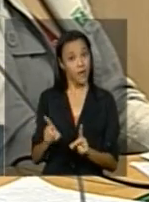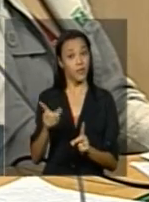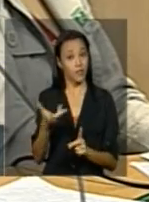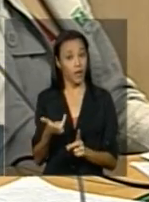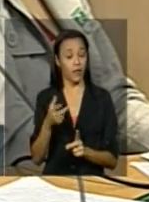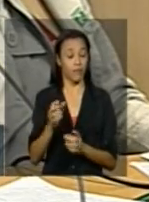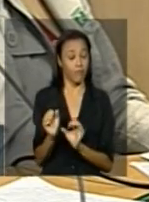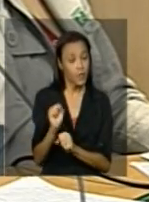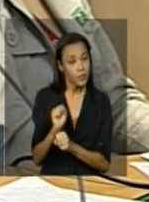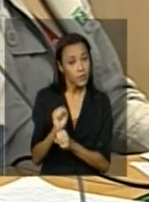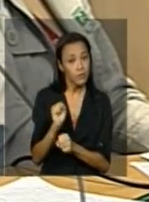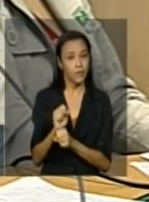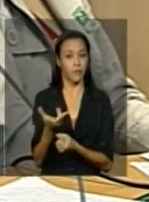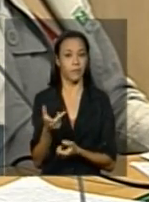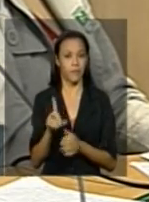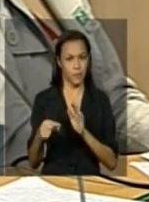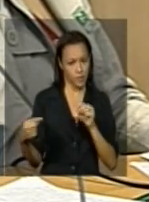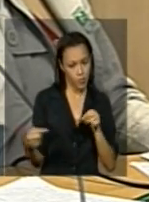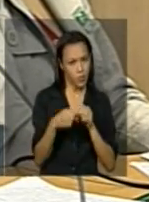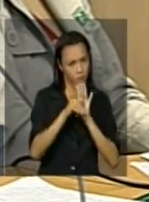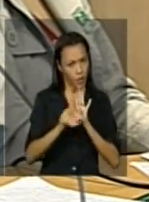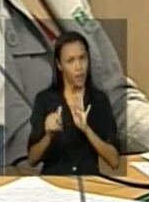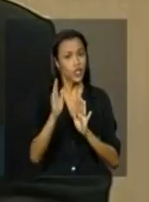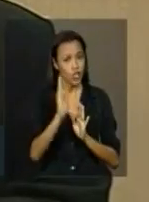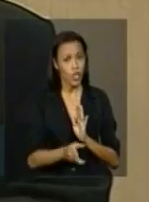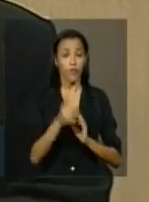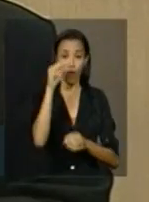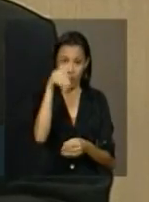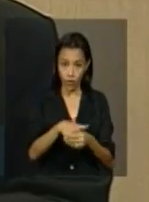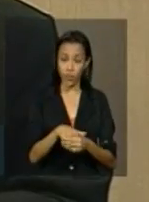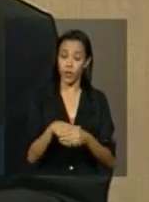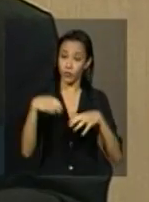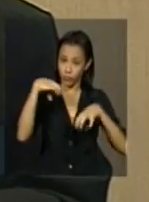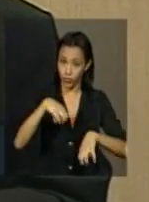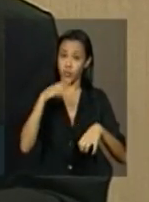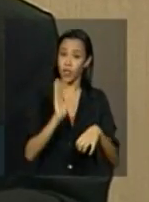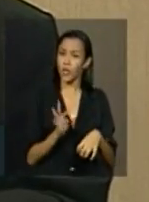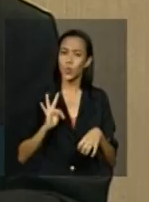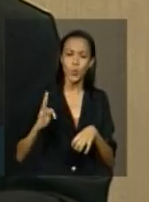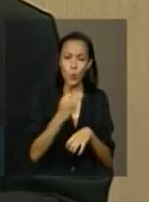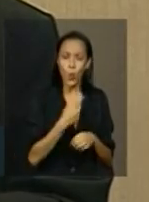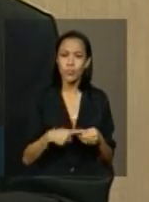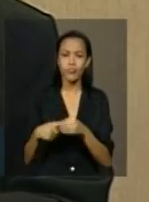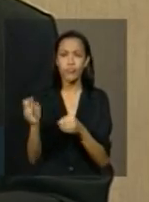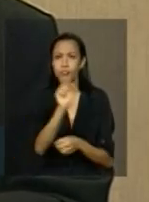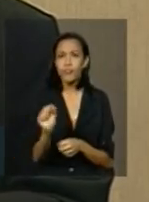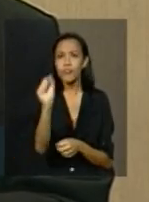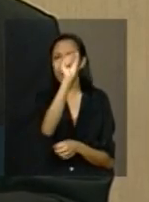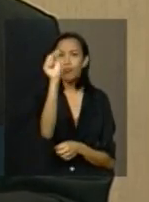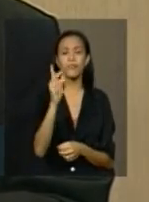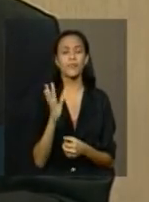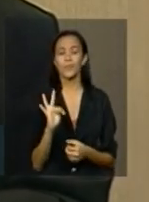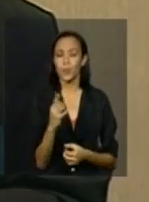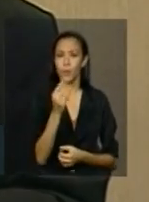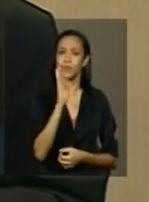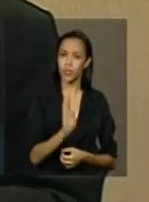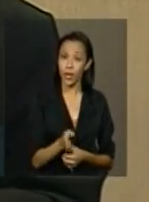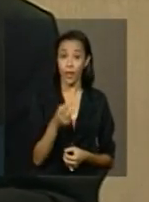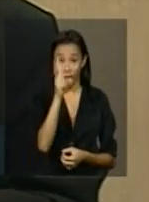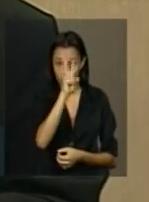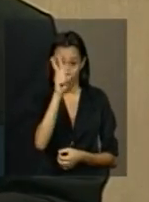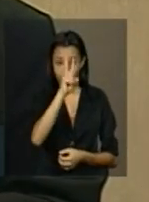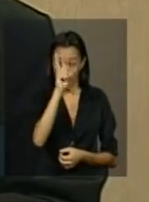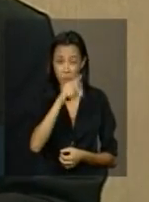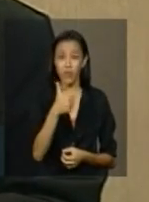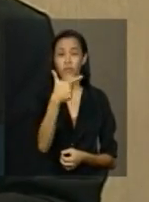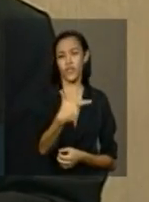resíduo tem que ter um entendimento da lei agora foi votado no Congresso Nacional todos os municípios associações frentes etc e lembro que